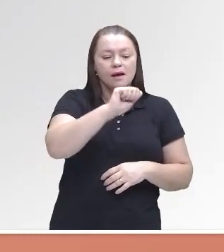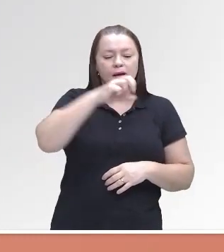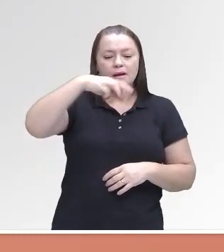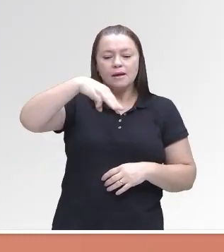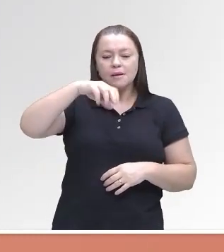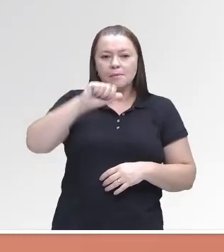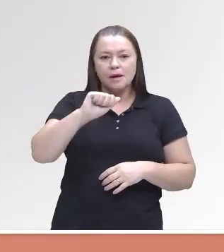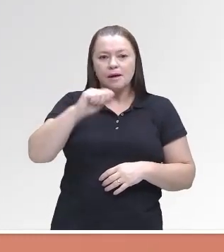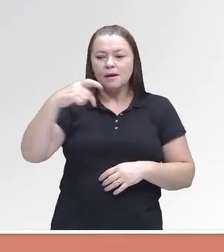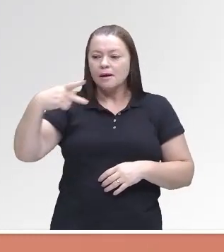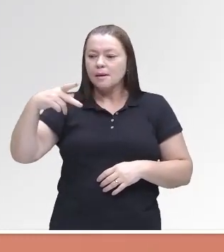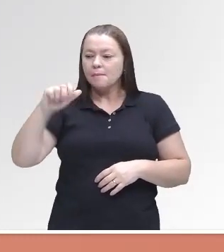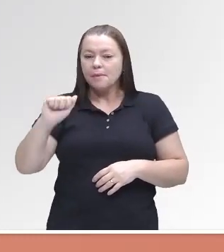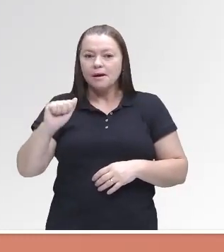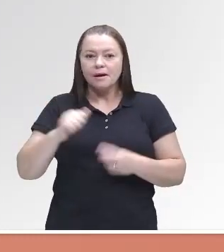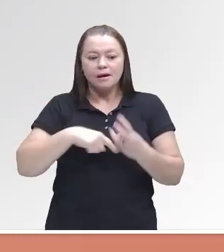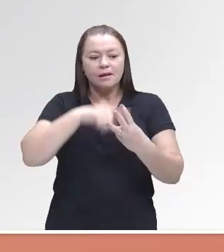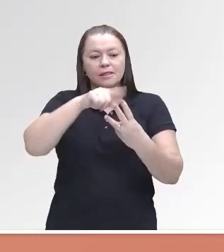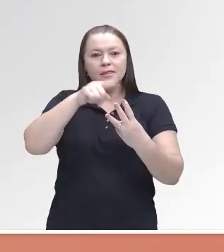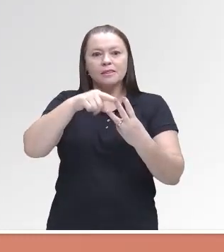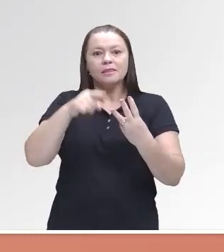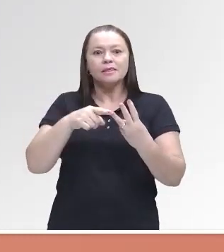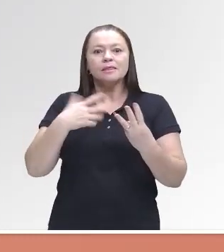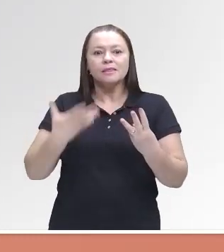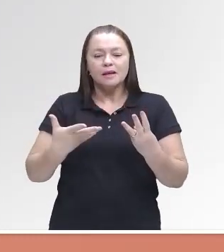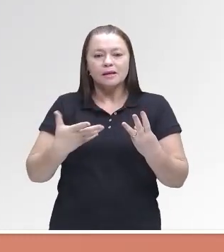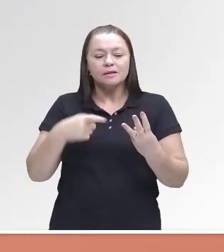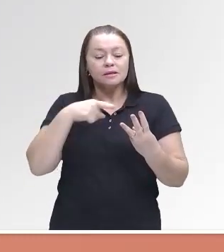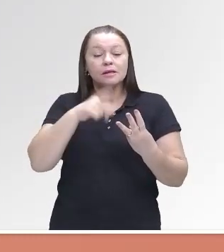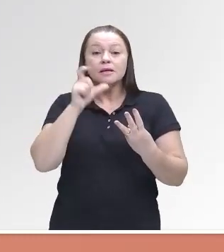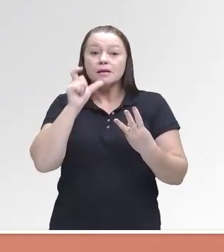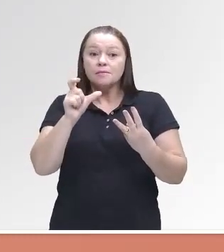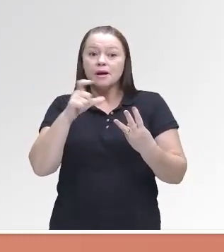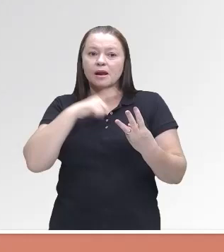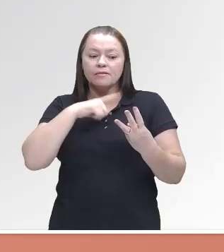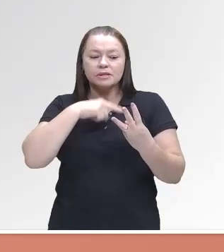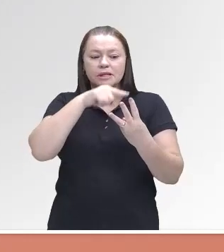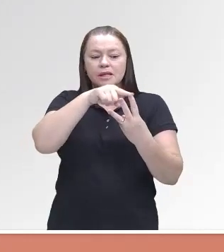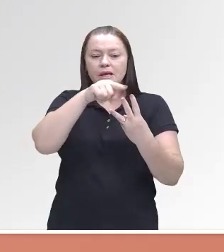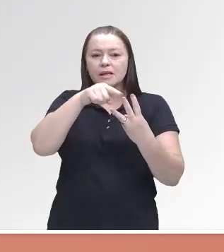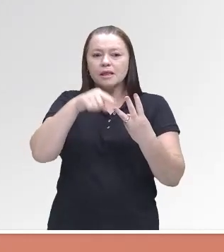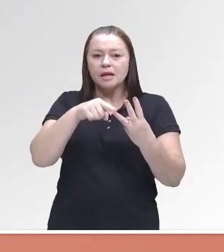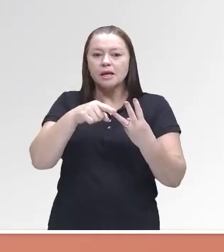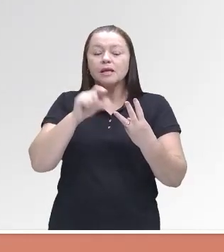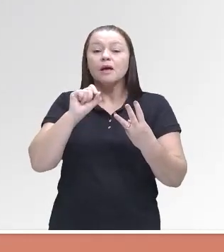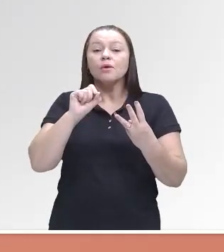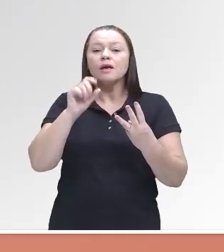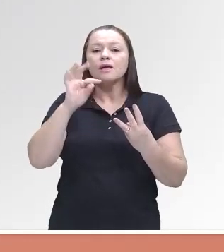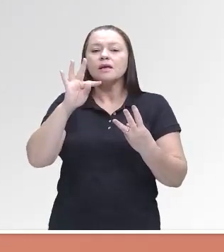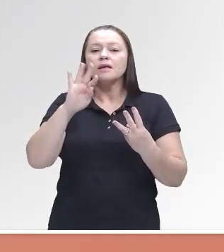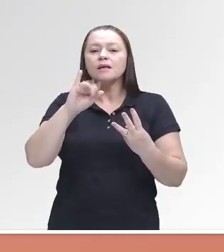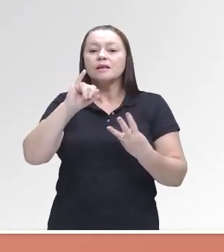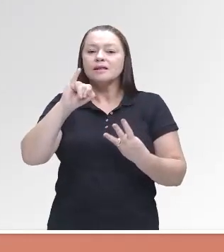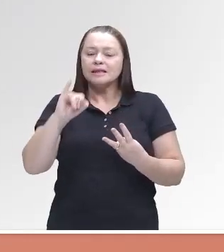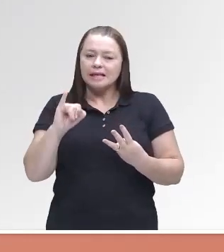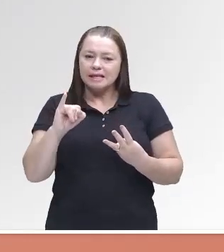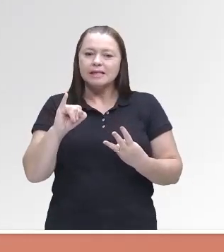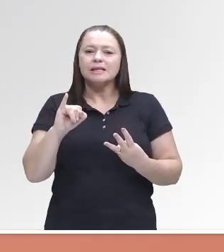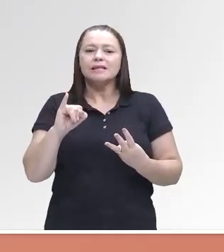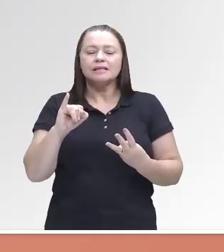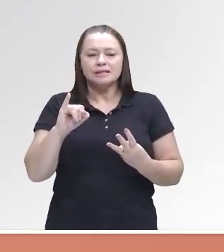Amapá. 3 sílabas. E palavras com 3 sílabas nós chamamos de